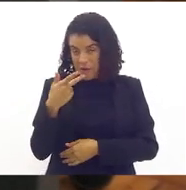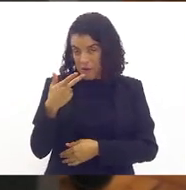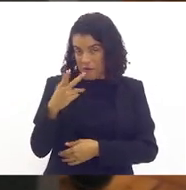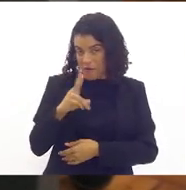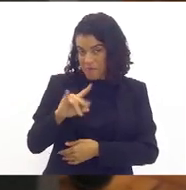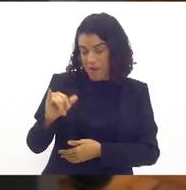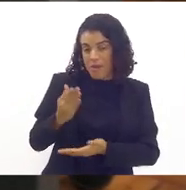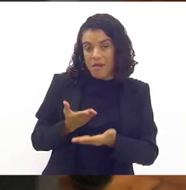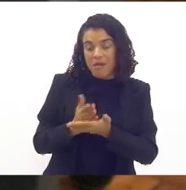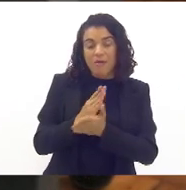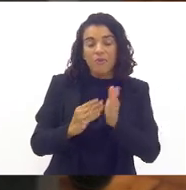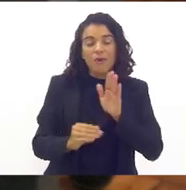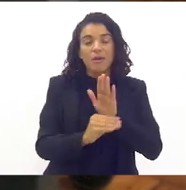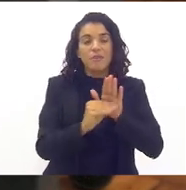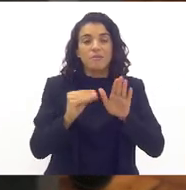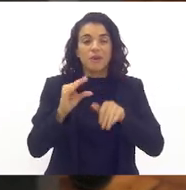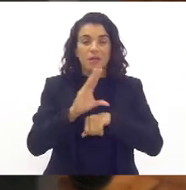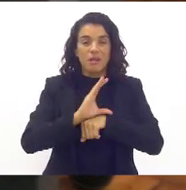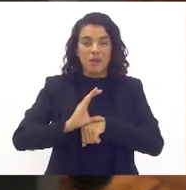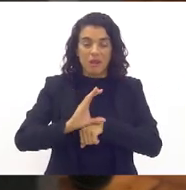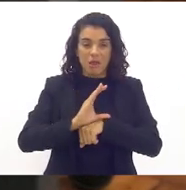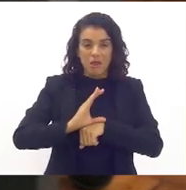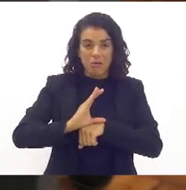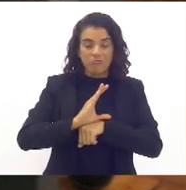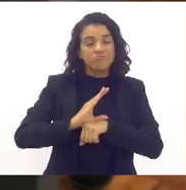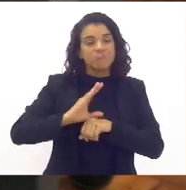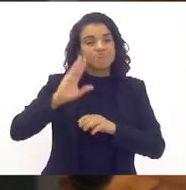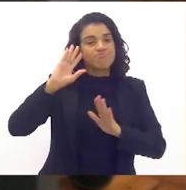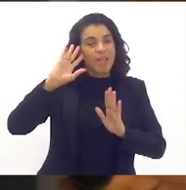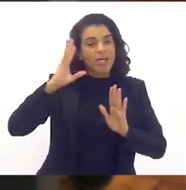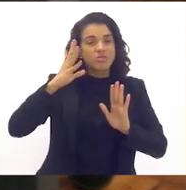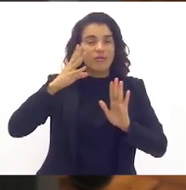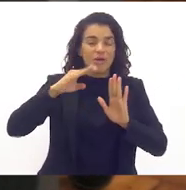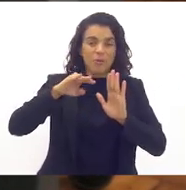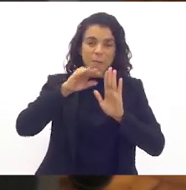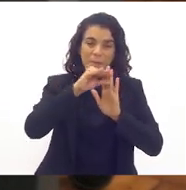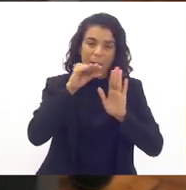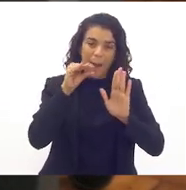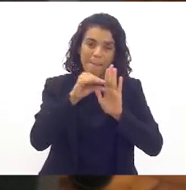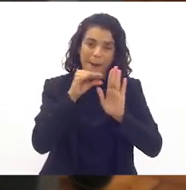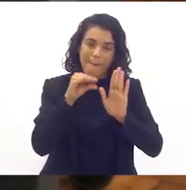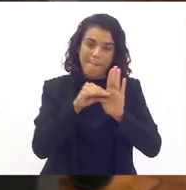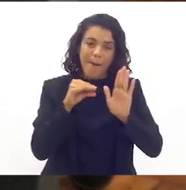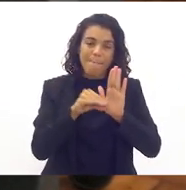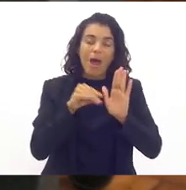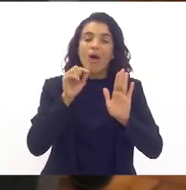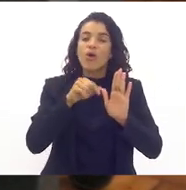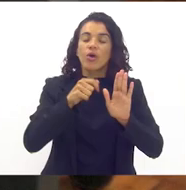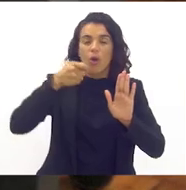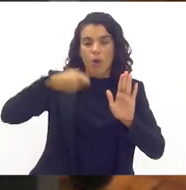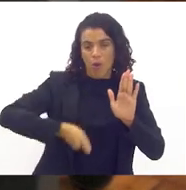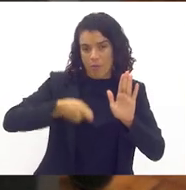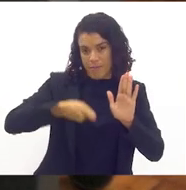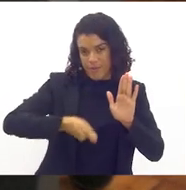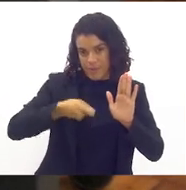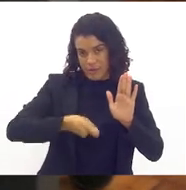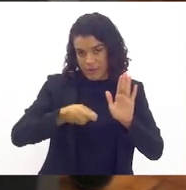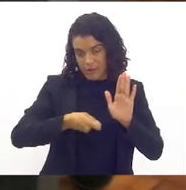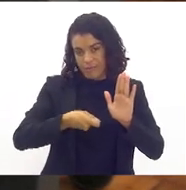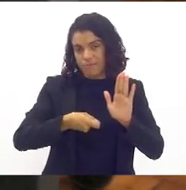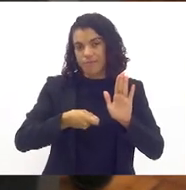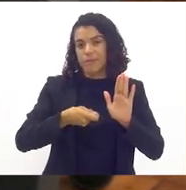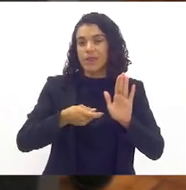uma emenda constitucional definindo as emendas obrigatórias. dos quais as